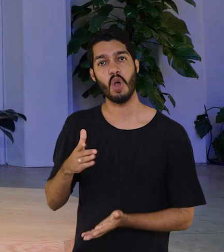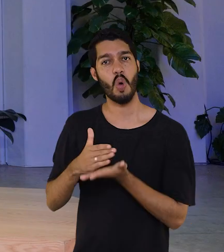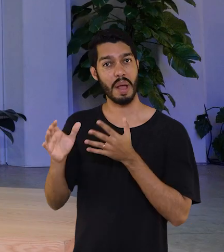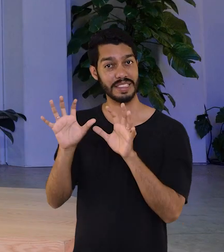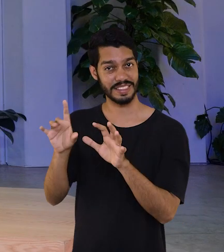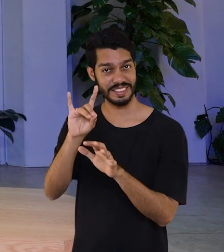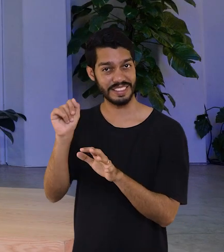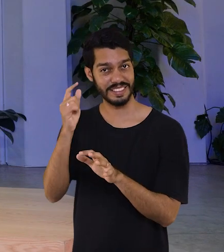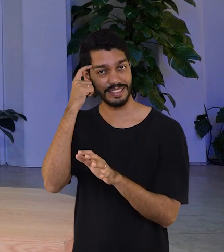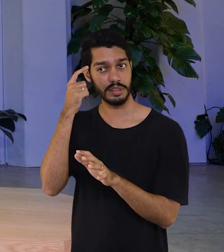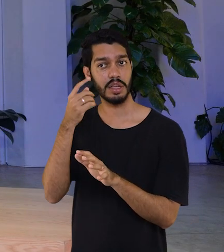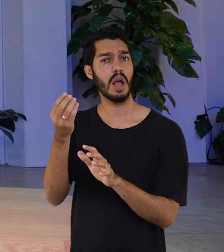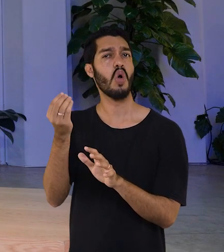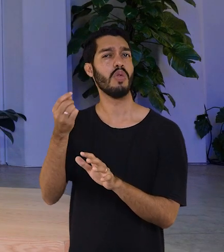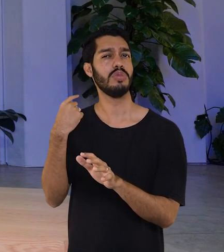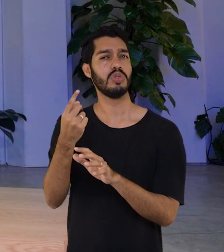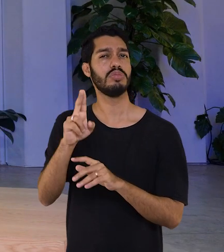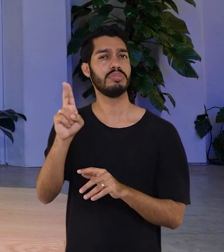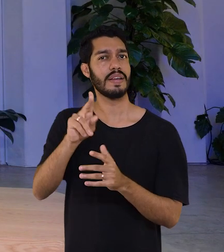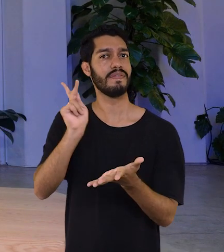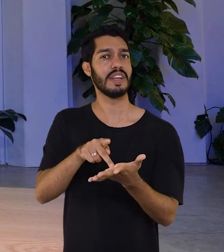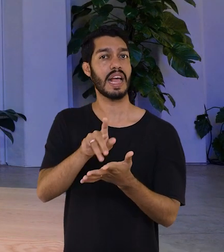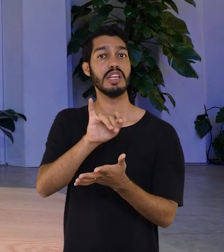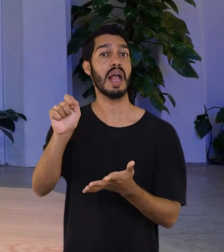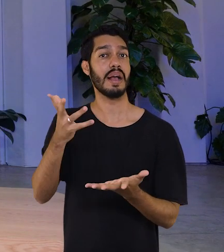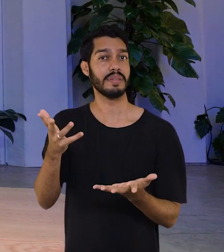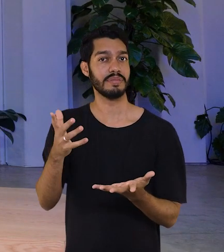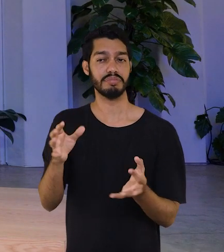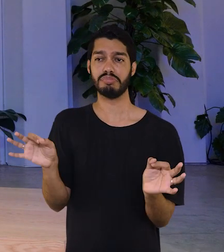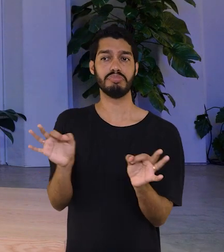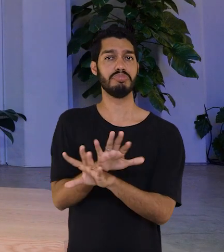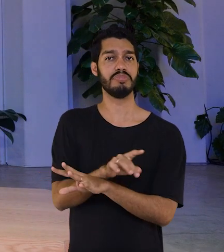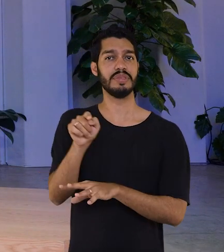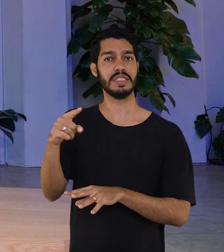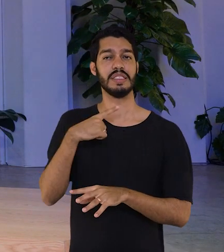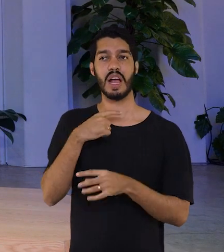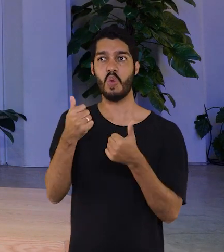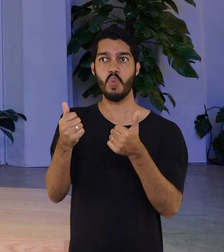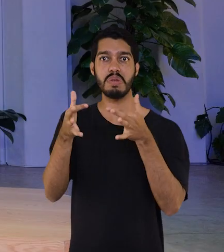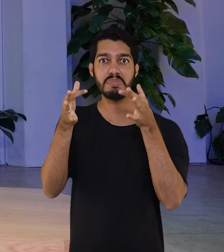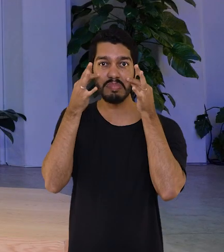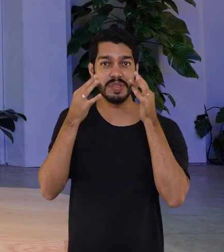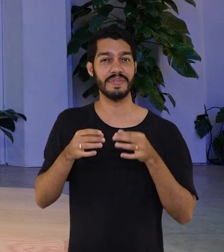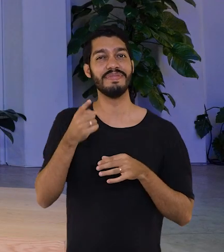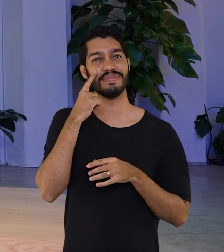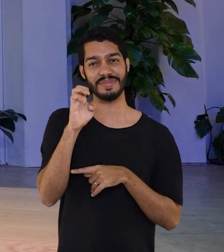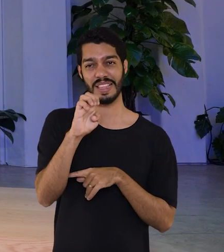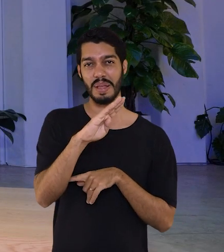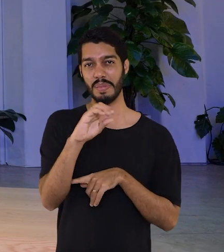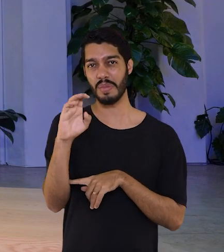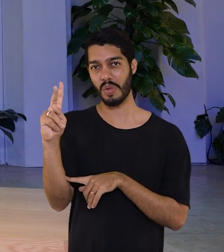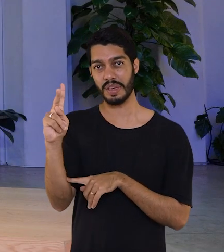das vezes o nosso dia. Então, eu pensei em como a gente utilizar a IA na prática, como a gente sair desse evento com algo